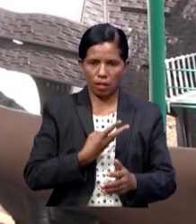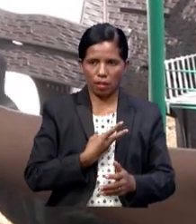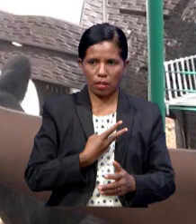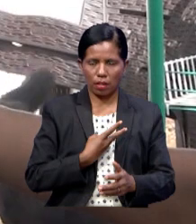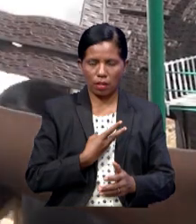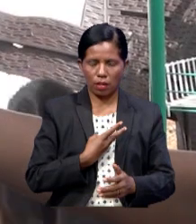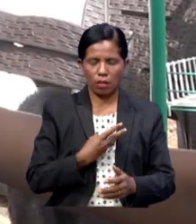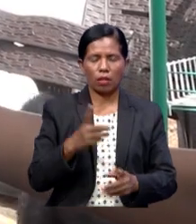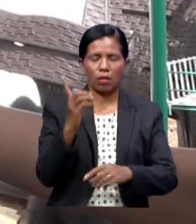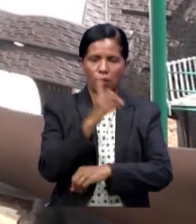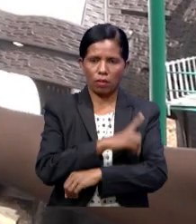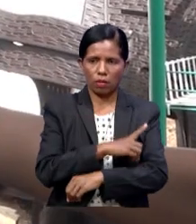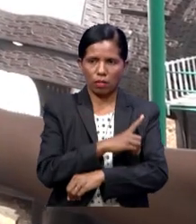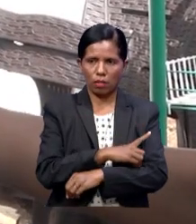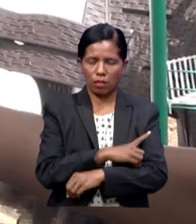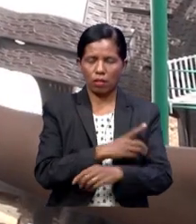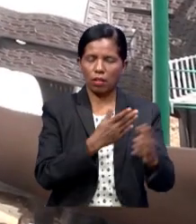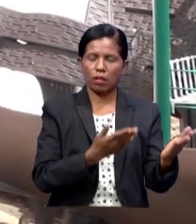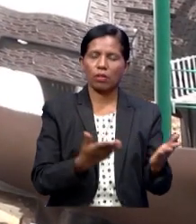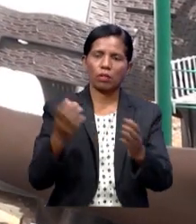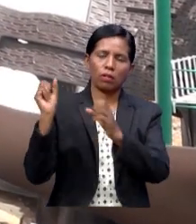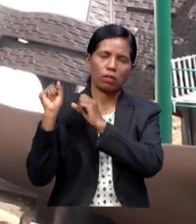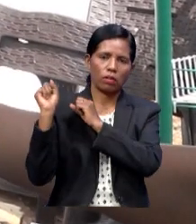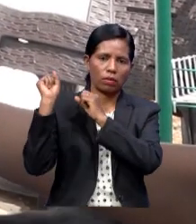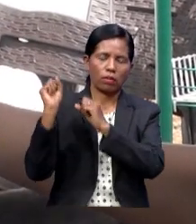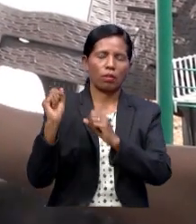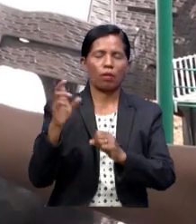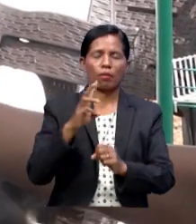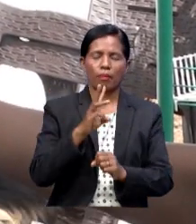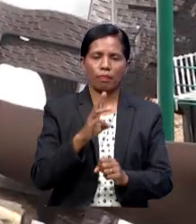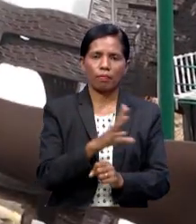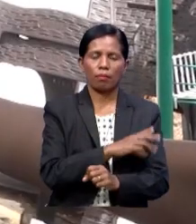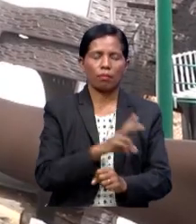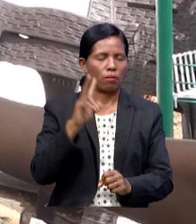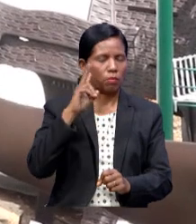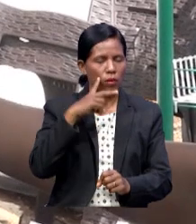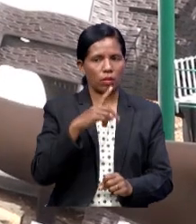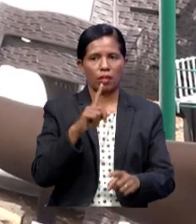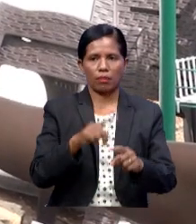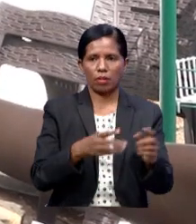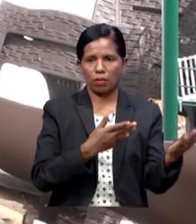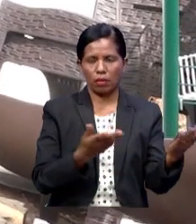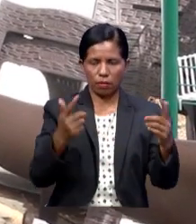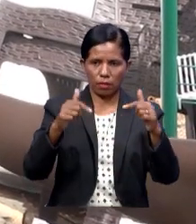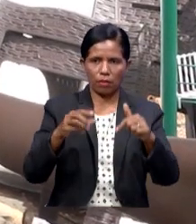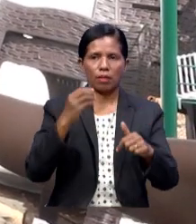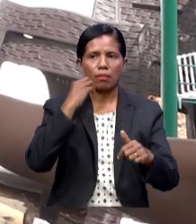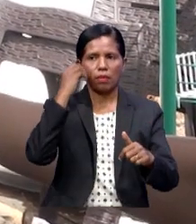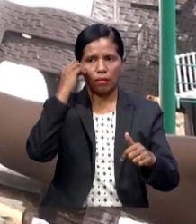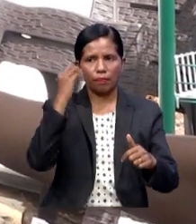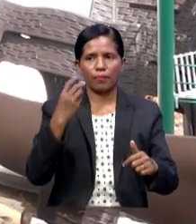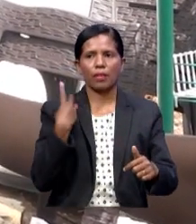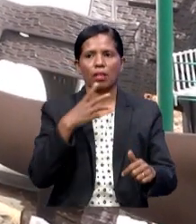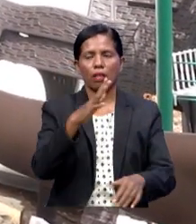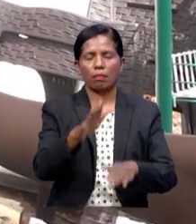ho amin lor loron leba folin ho la hotumos amin lor fila fal mai uma am